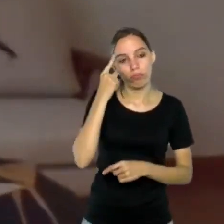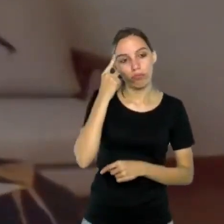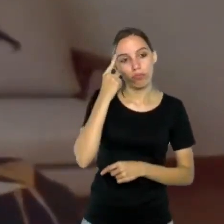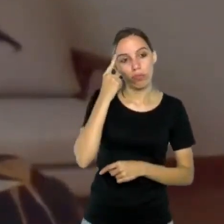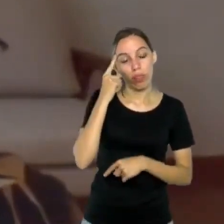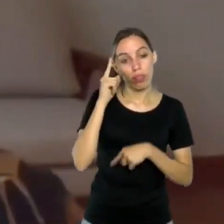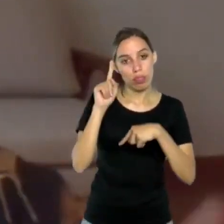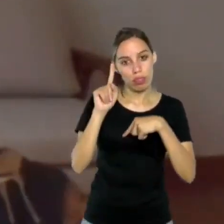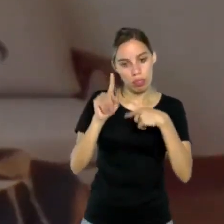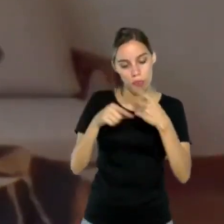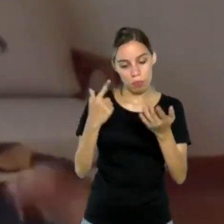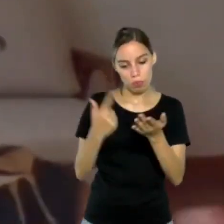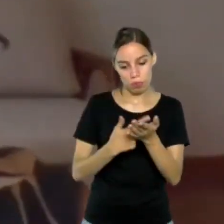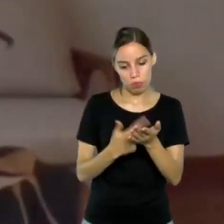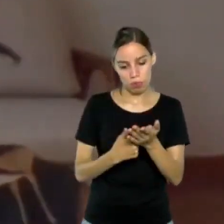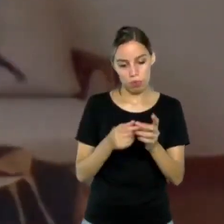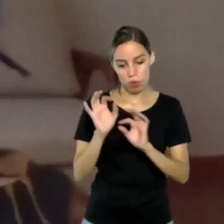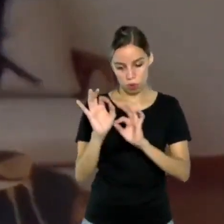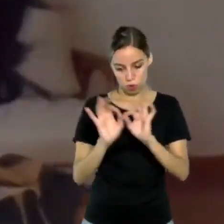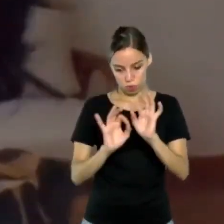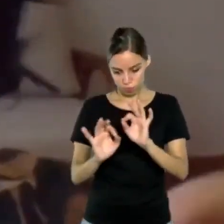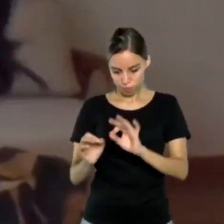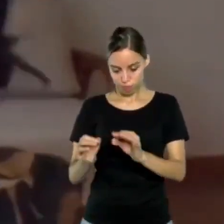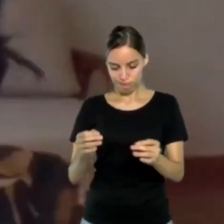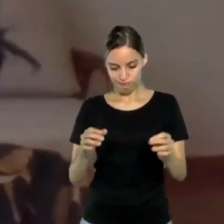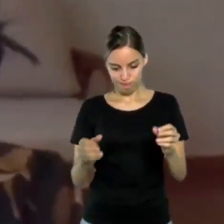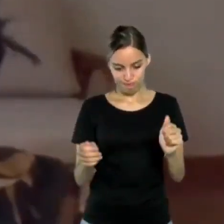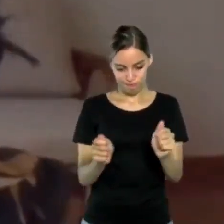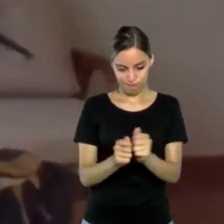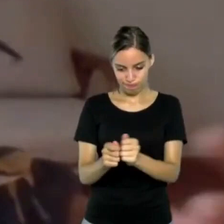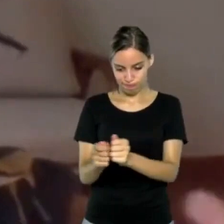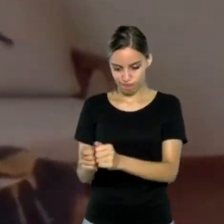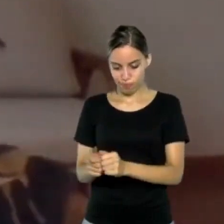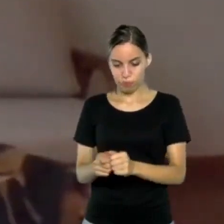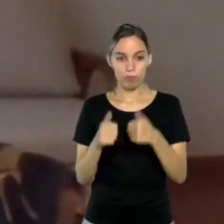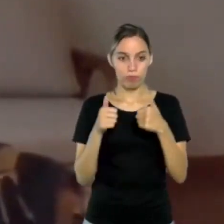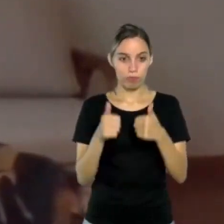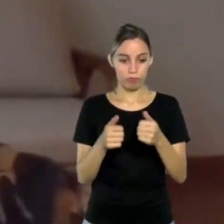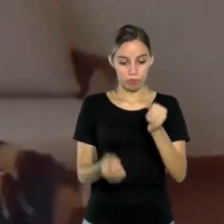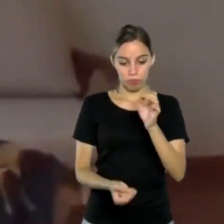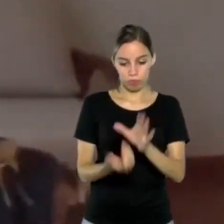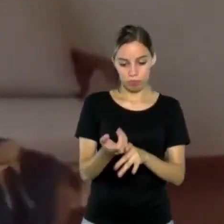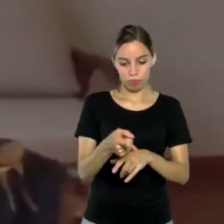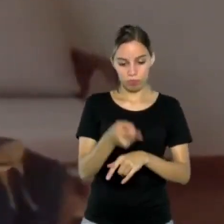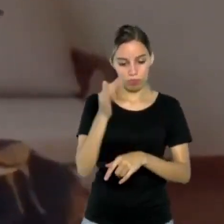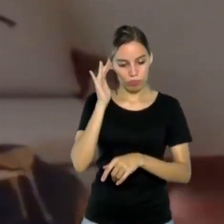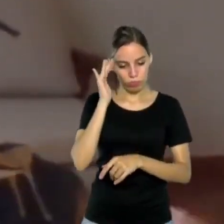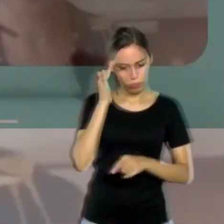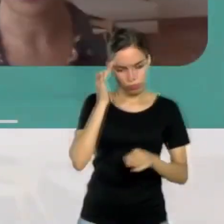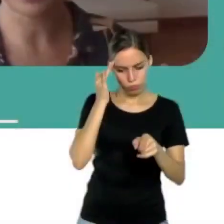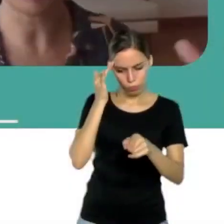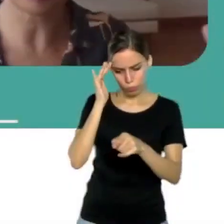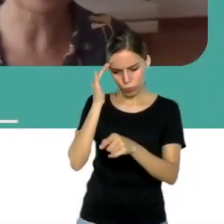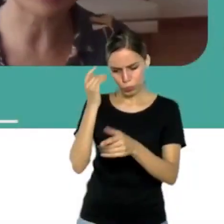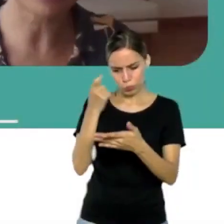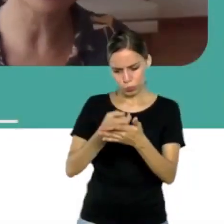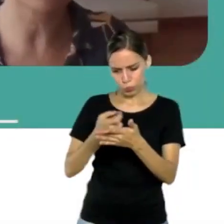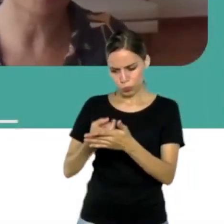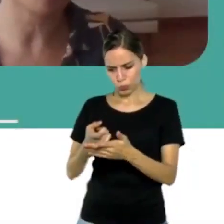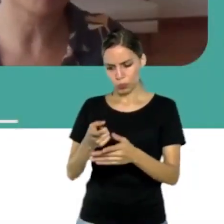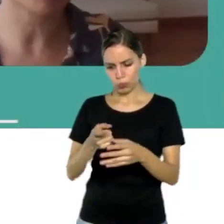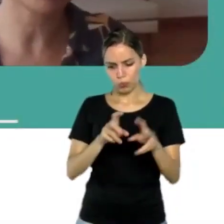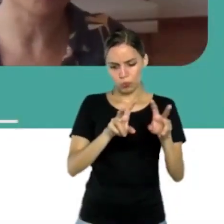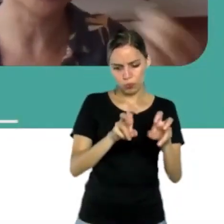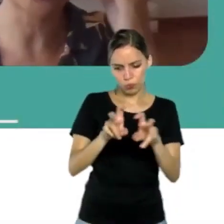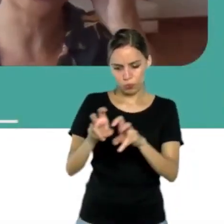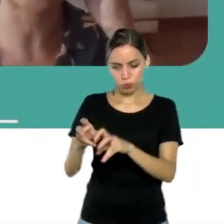livro organizado, assim, né, junta aqueles escritos, entende o que eles são, o que eles formam, né, que objeto que